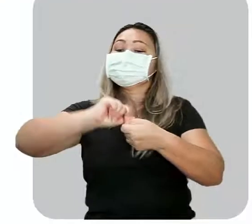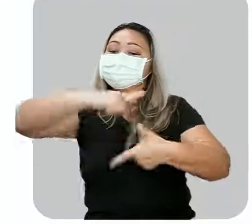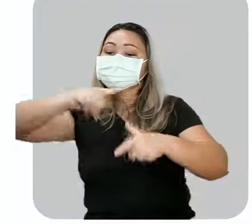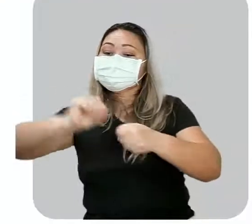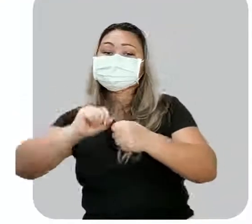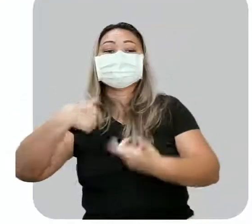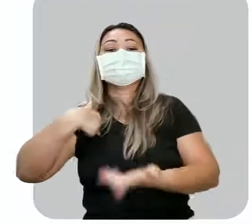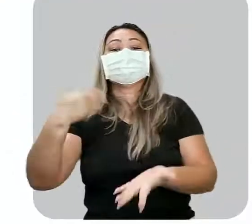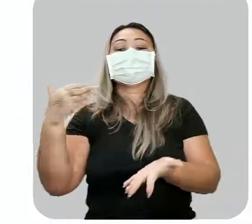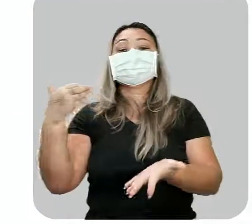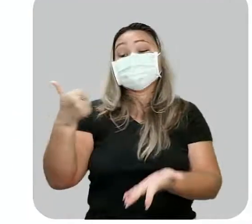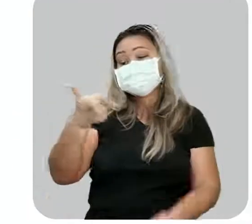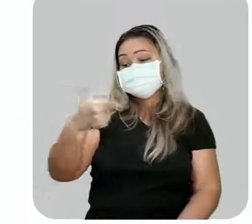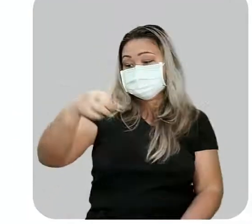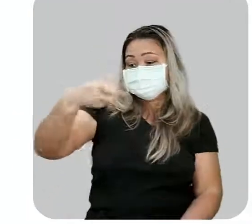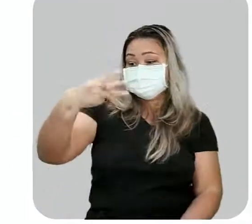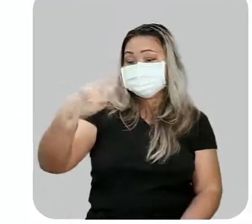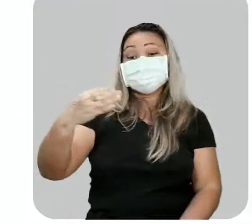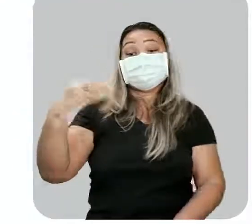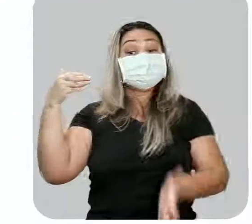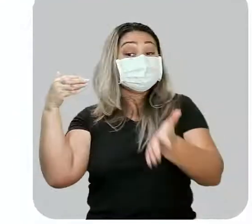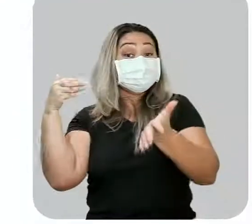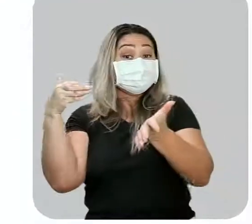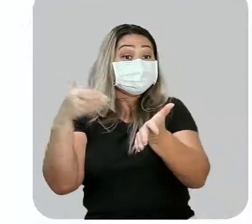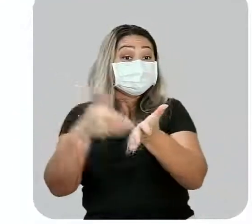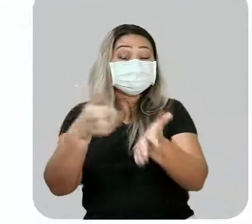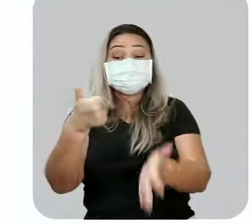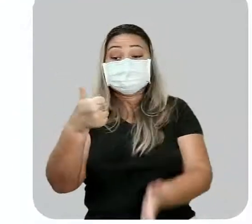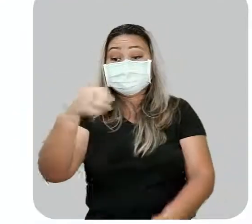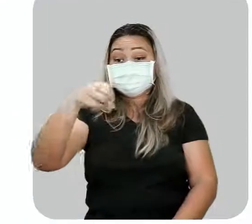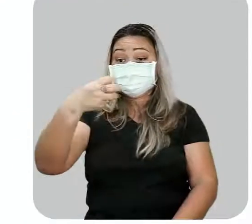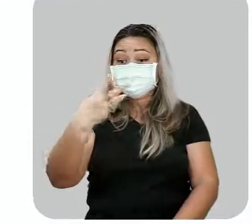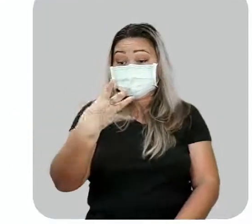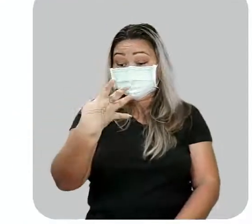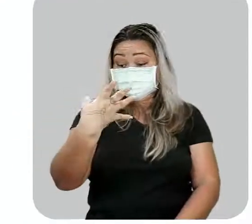foi de 1930 a